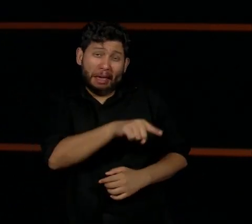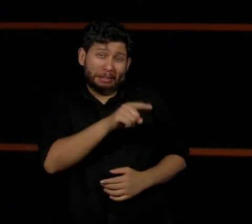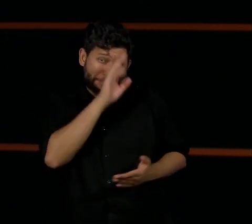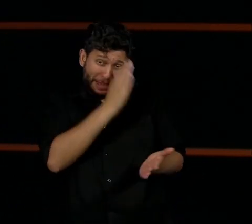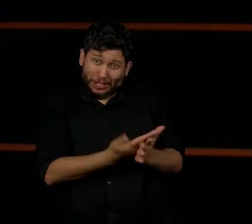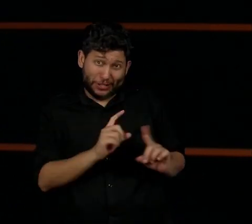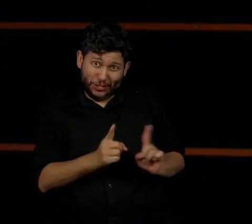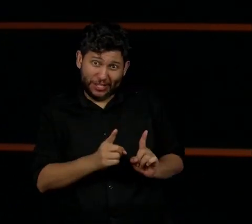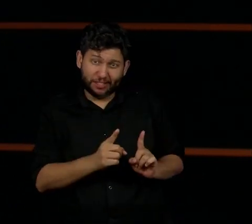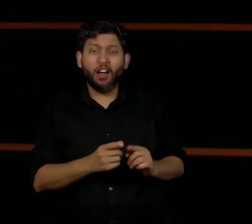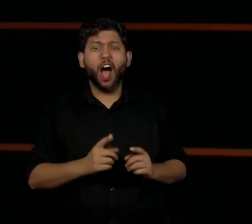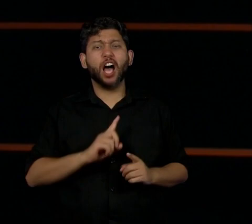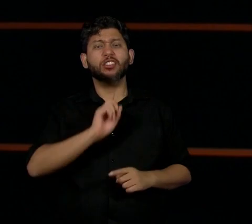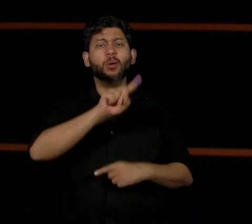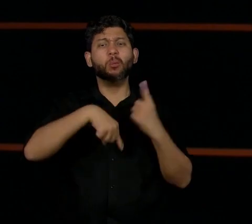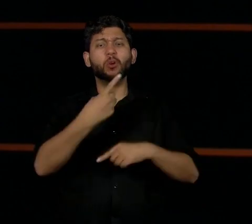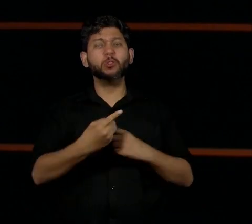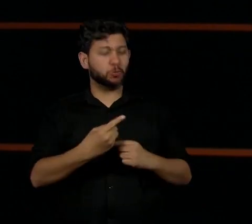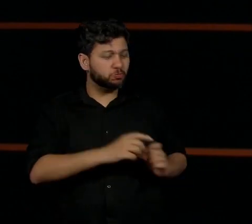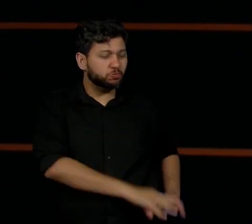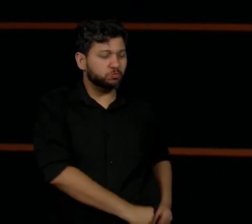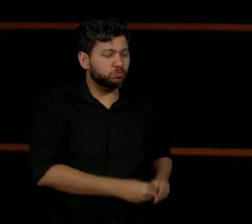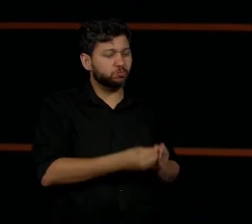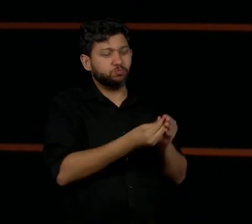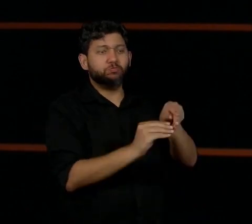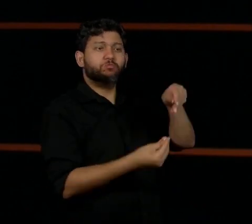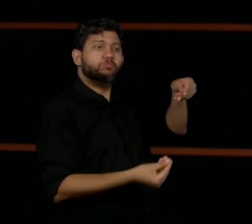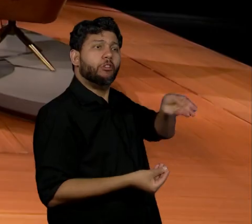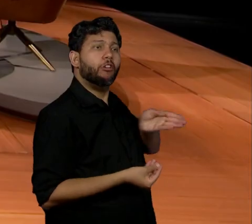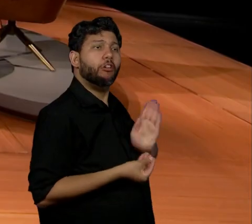nada. E eu ando com aquela carta, eu disse, abestado.